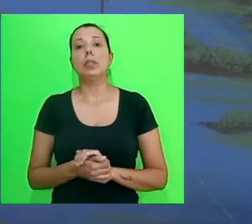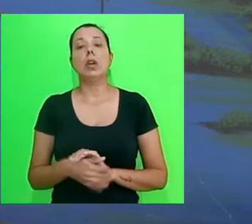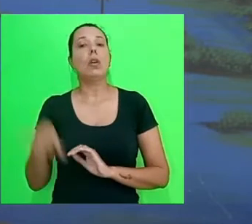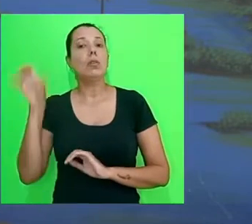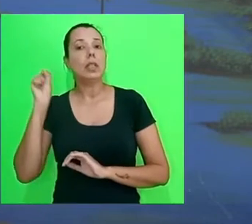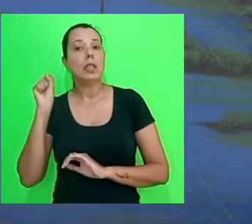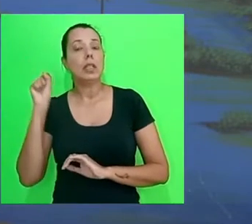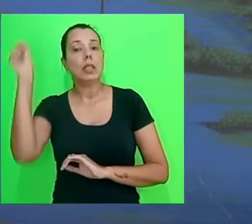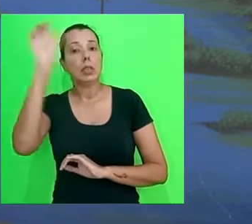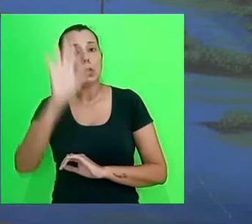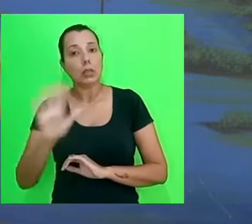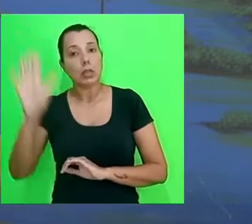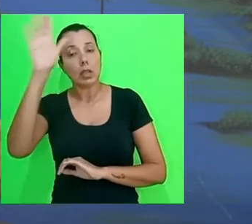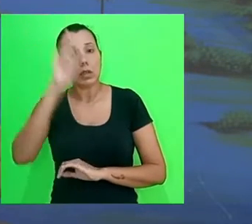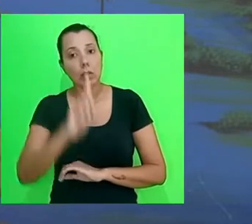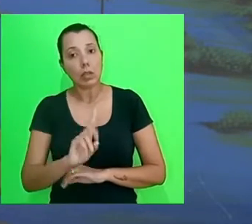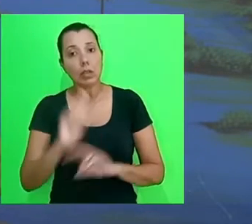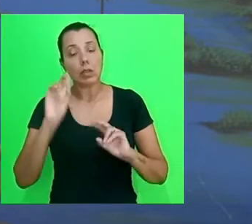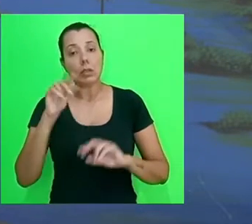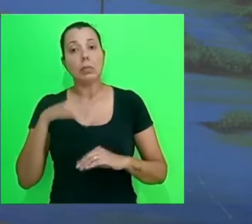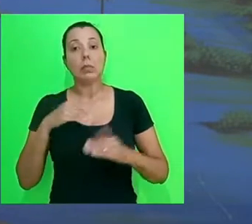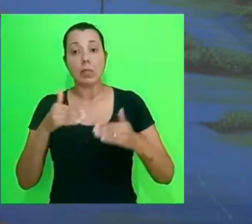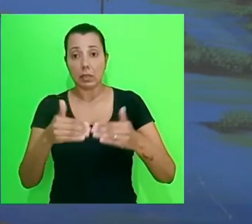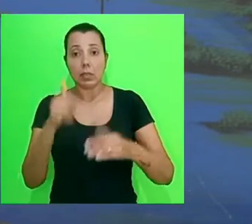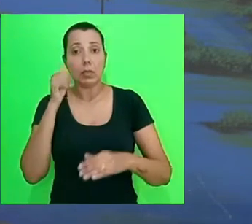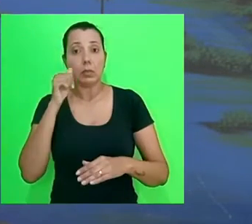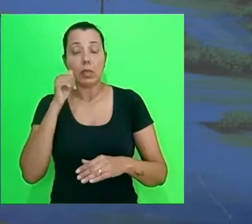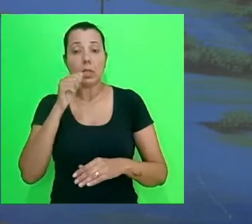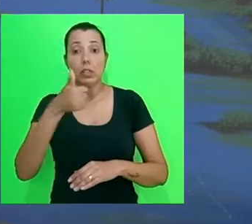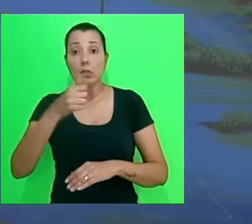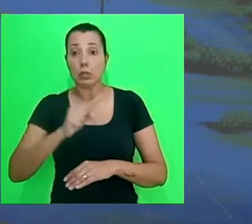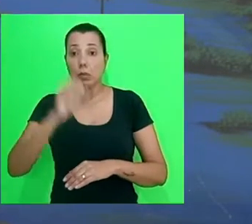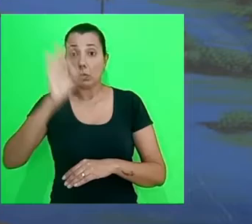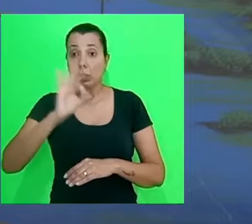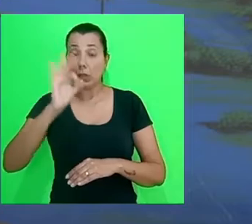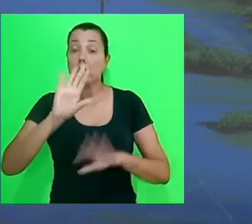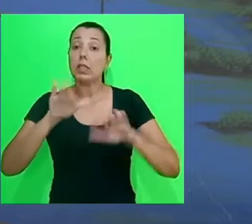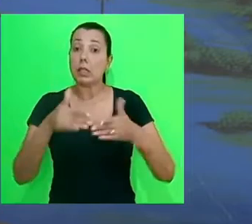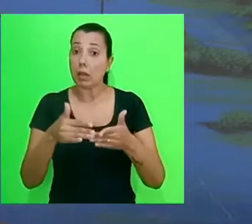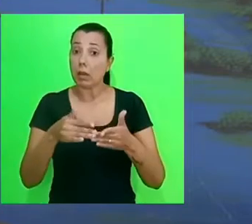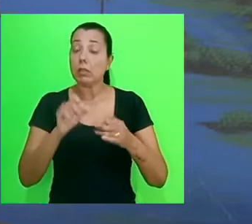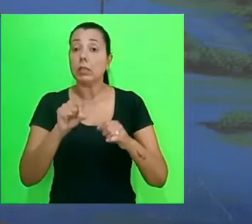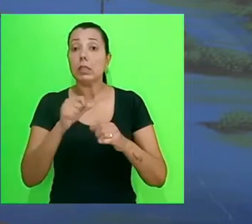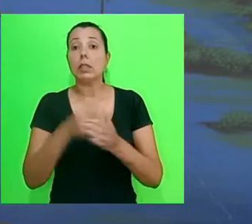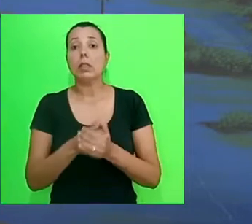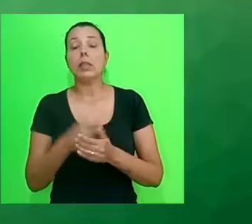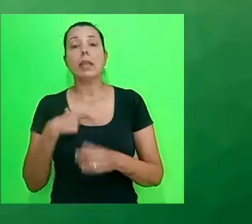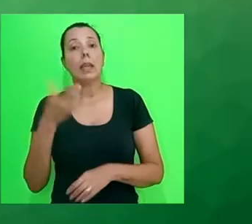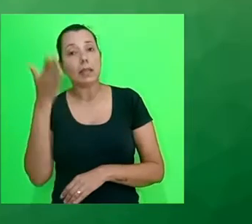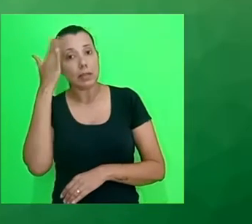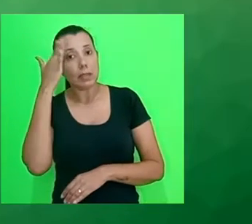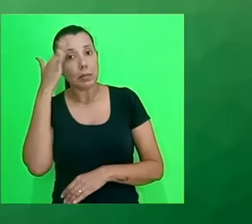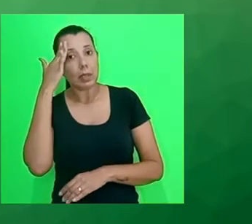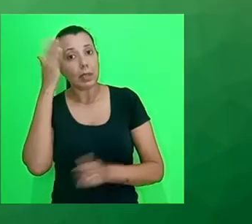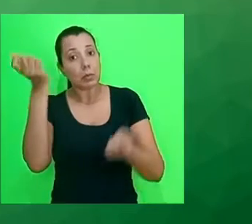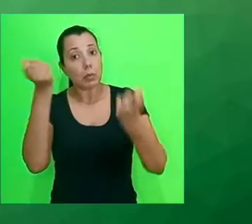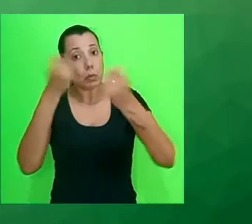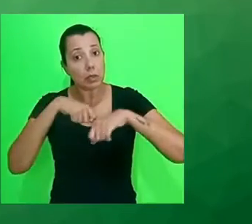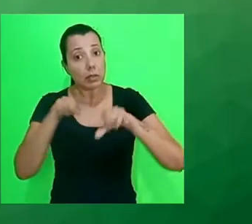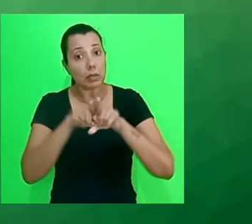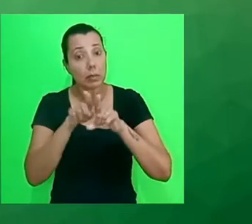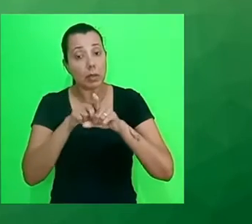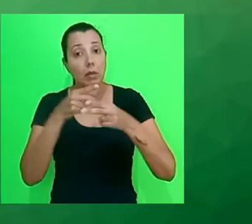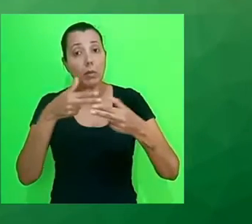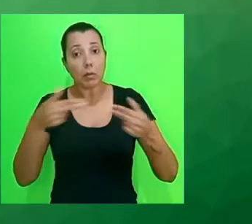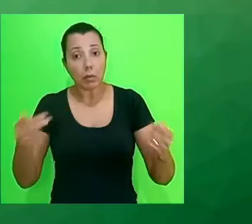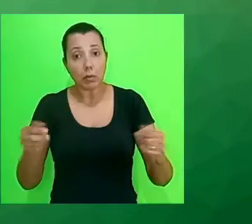da Mulher, que aumentou 18%. Então, um número considerável. Então, eu queria saber quais são os possíveis gatilhos para